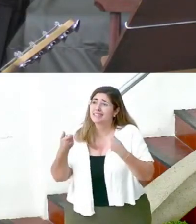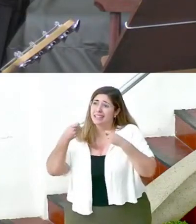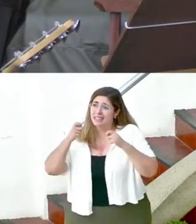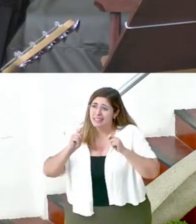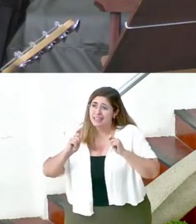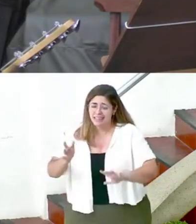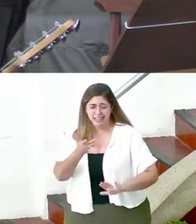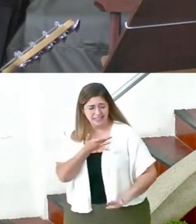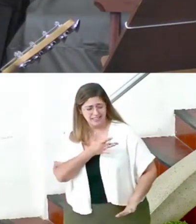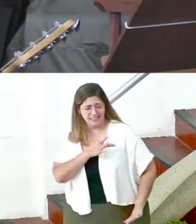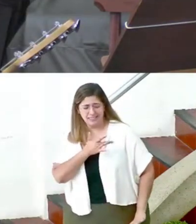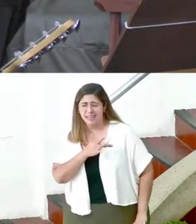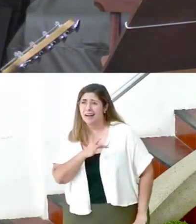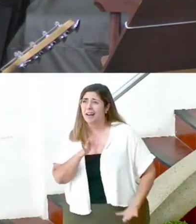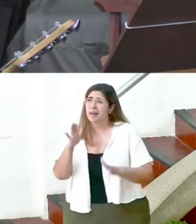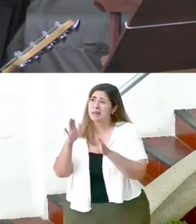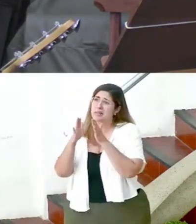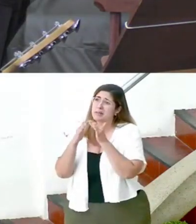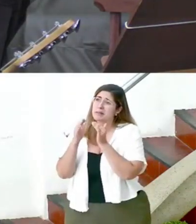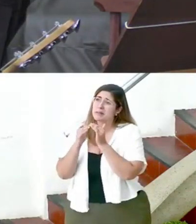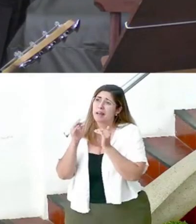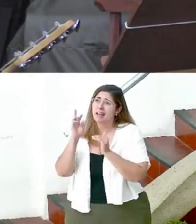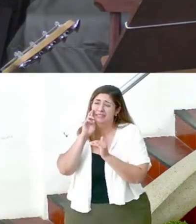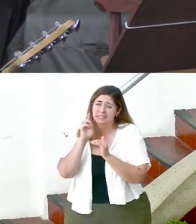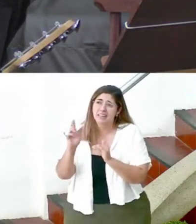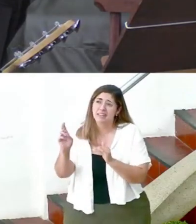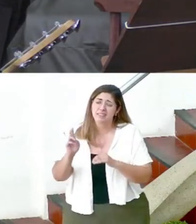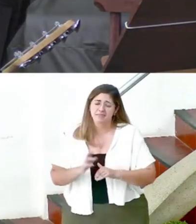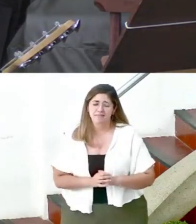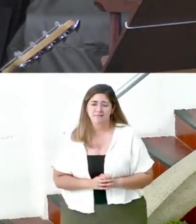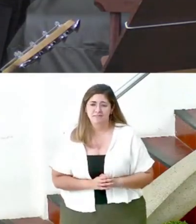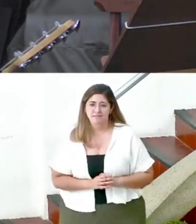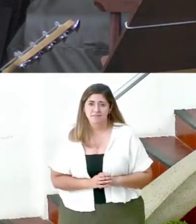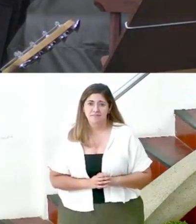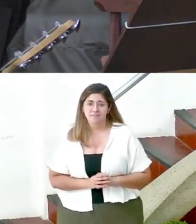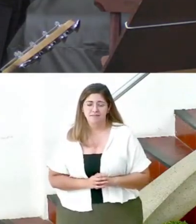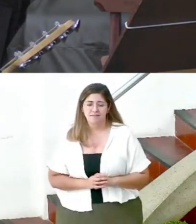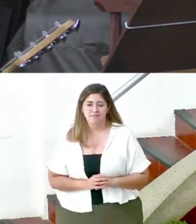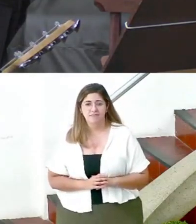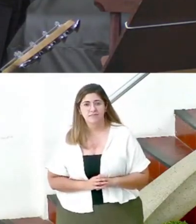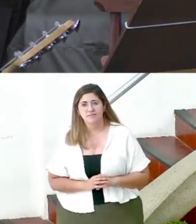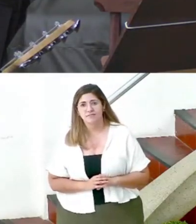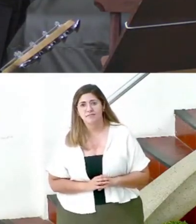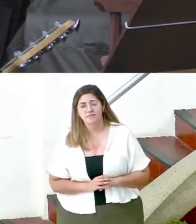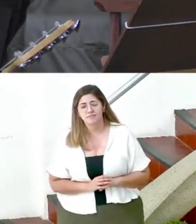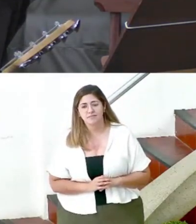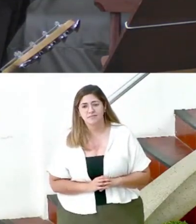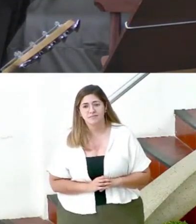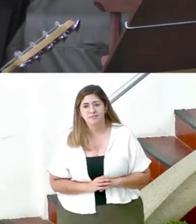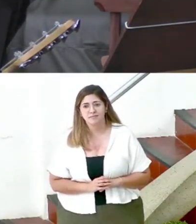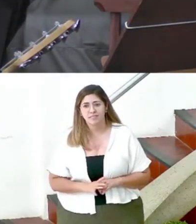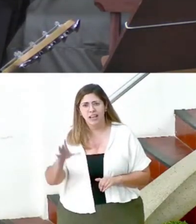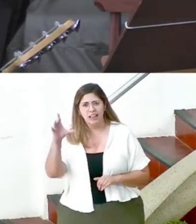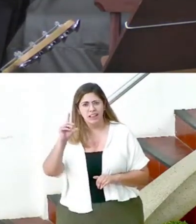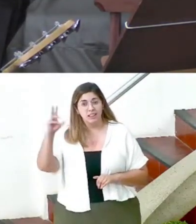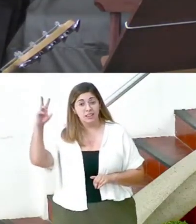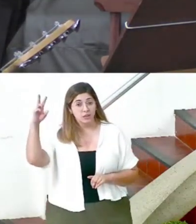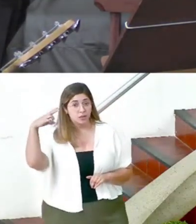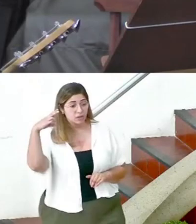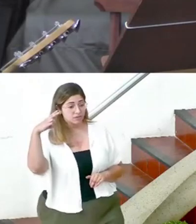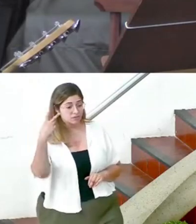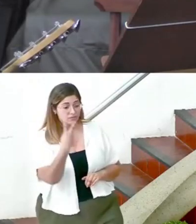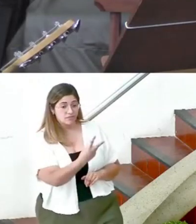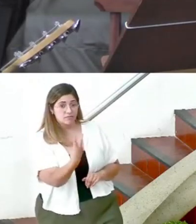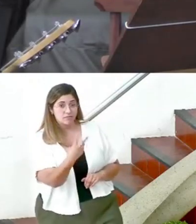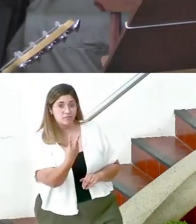misericórdia. Misericórdia, Senhor. Enquanto isso, Deus está olhando e vendo as duas